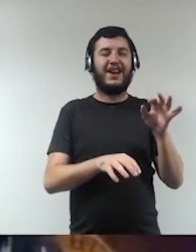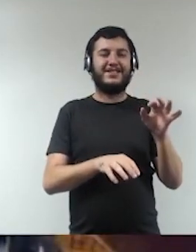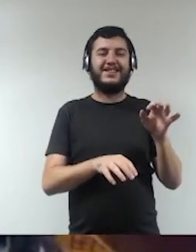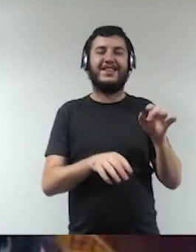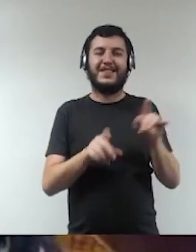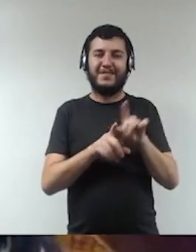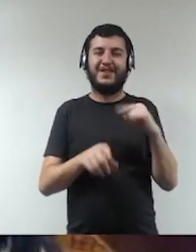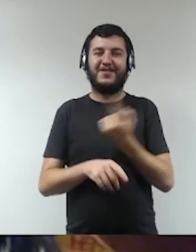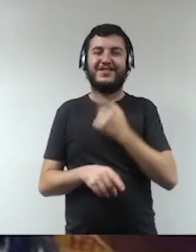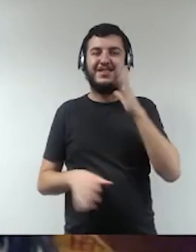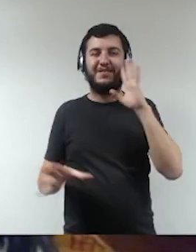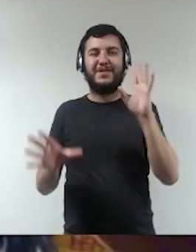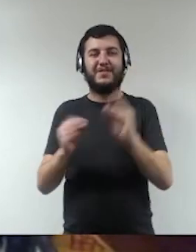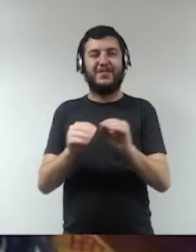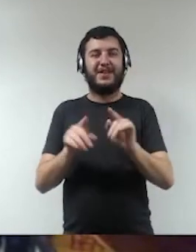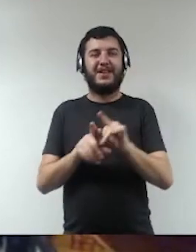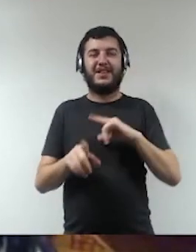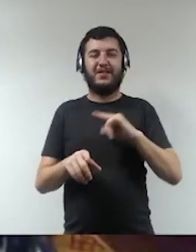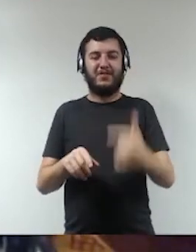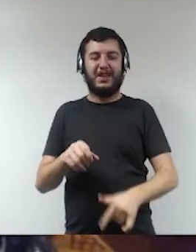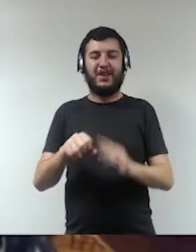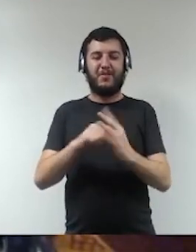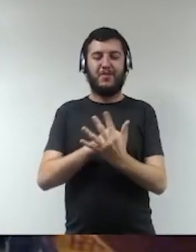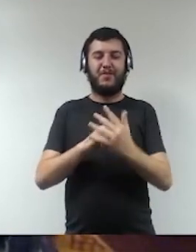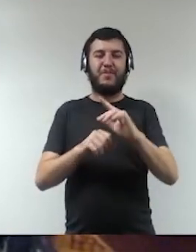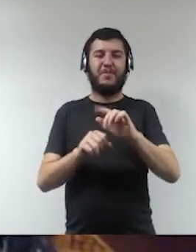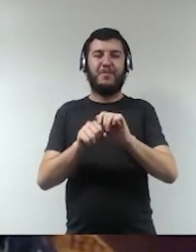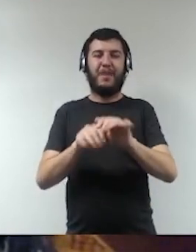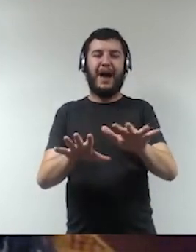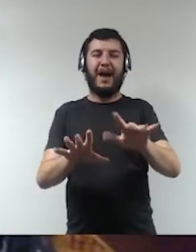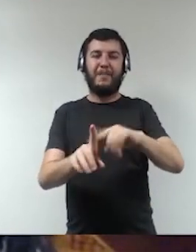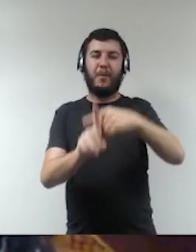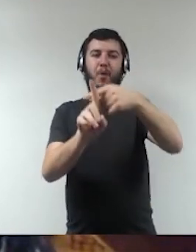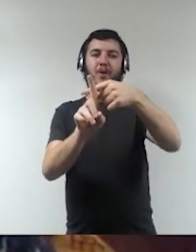não estamos vendo nada, obviamente, de positivo na pandemia, mas talvez um